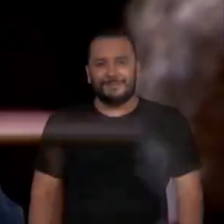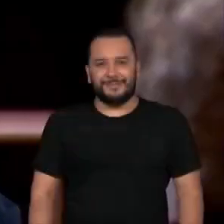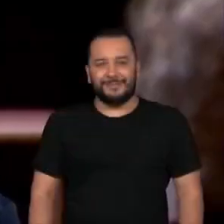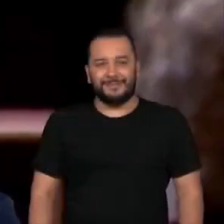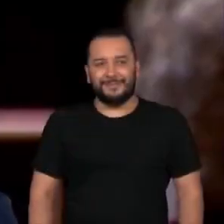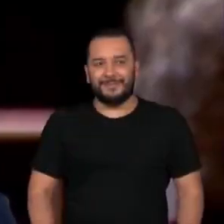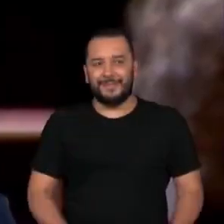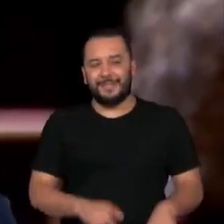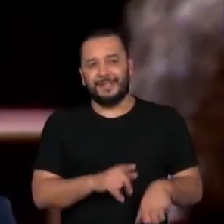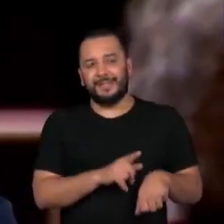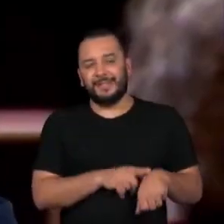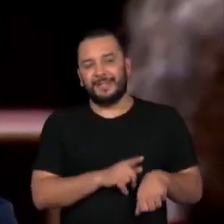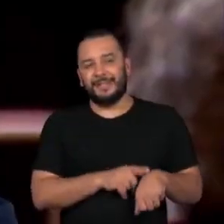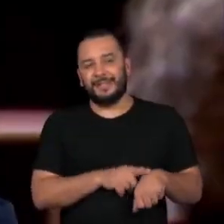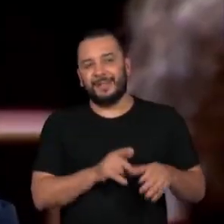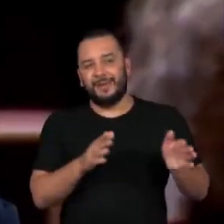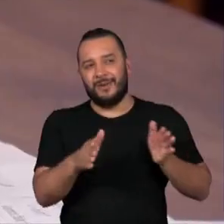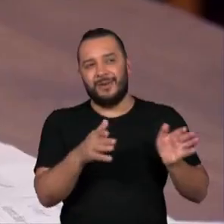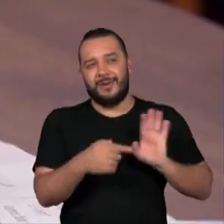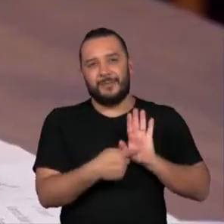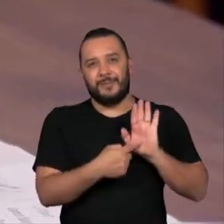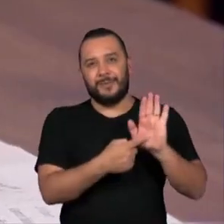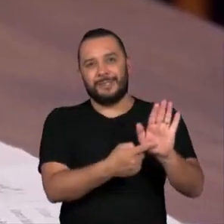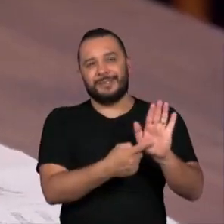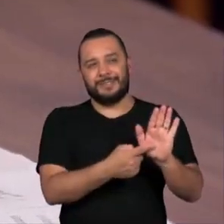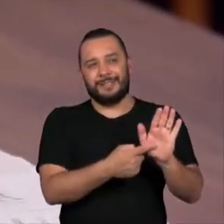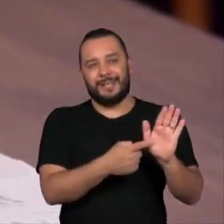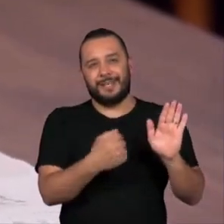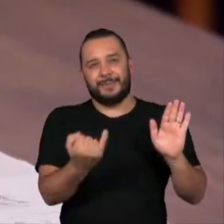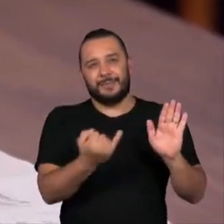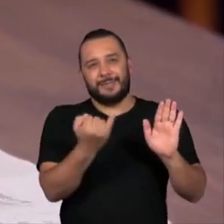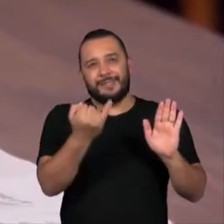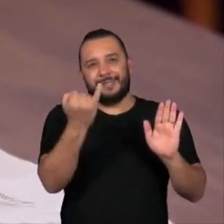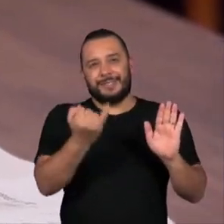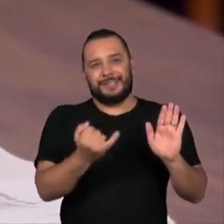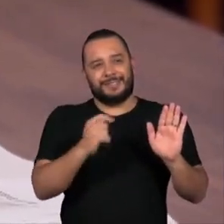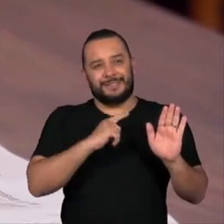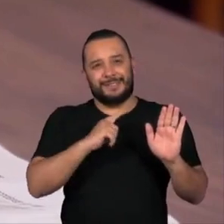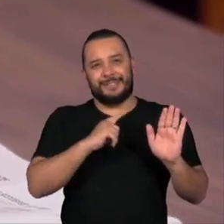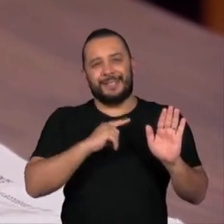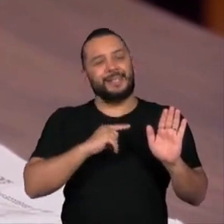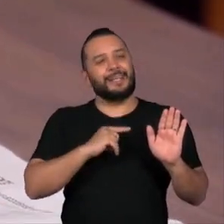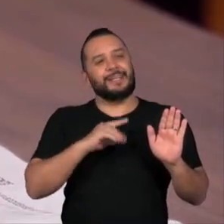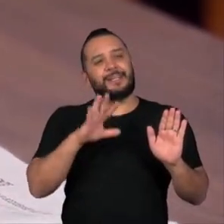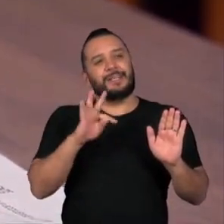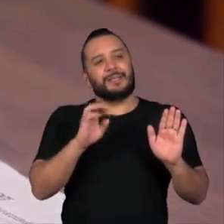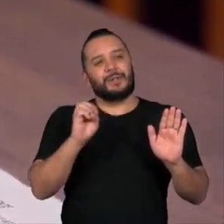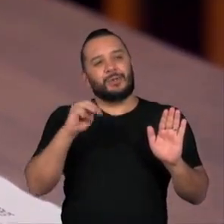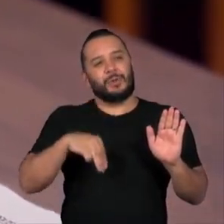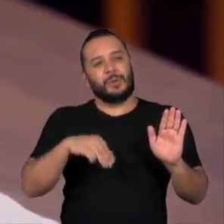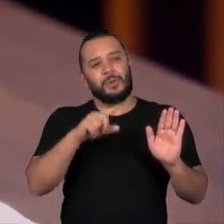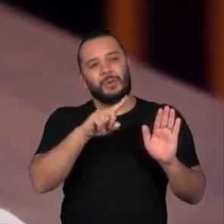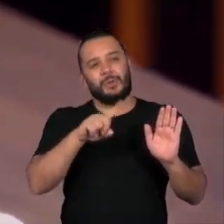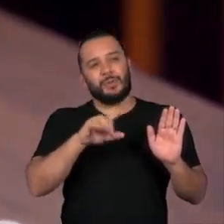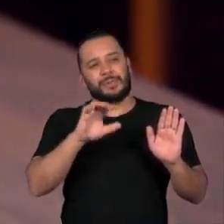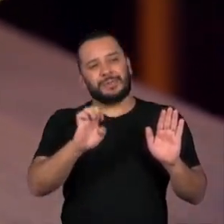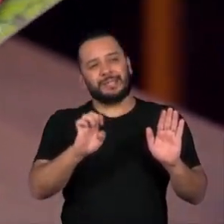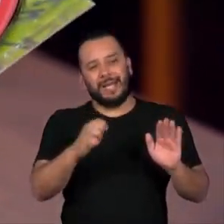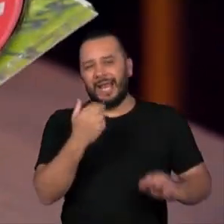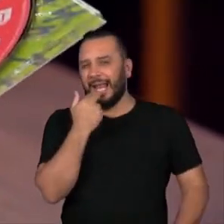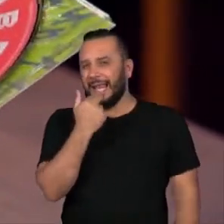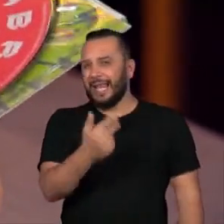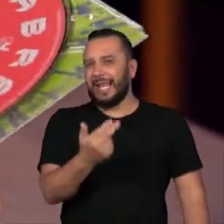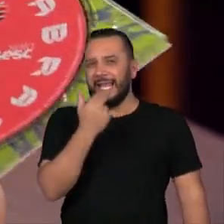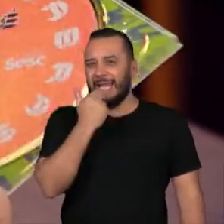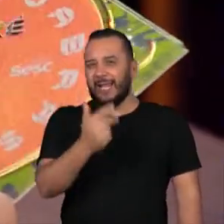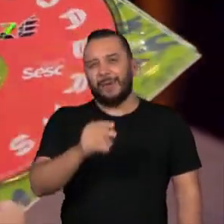hora de eu mostrar isso aqui essa Preciosidade Tom Zé língua brasileira uma edição linda